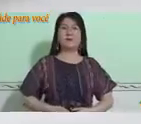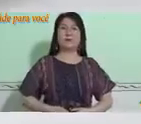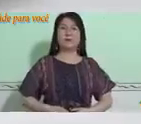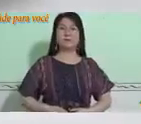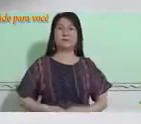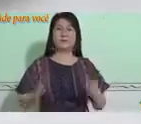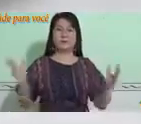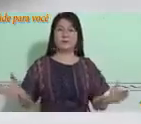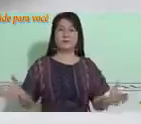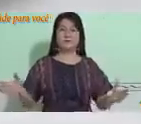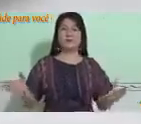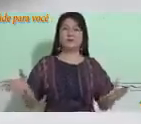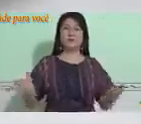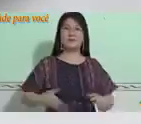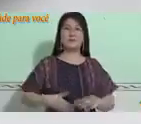exemplo.